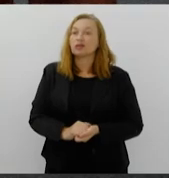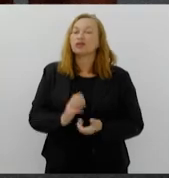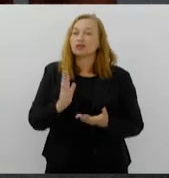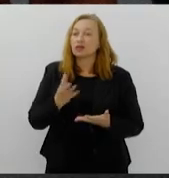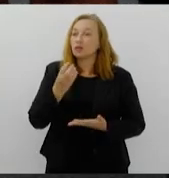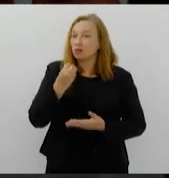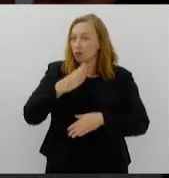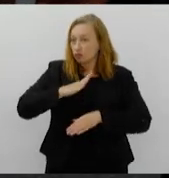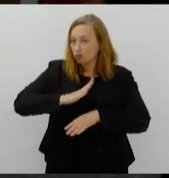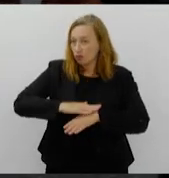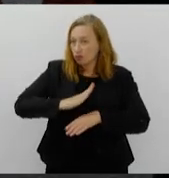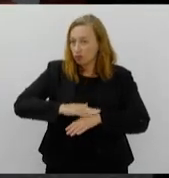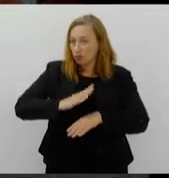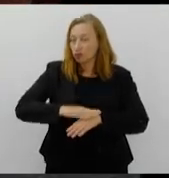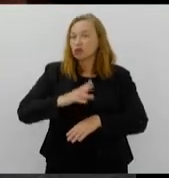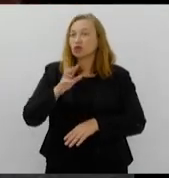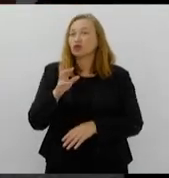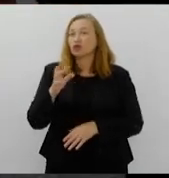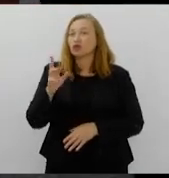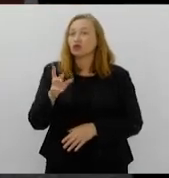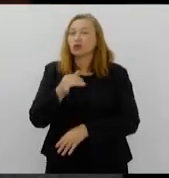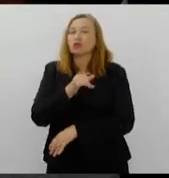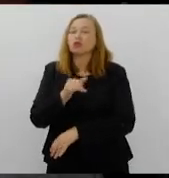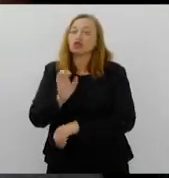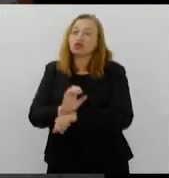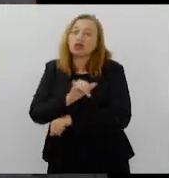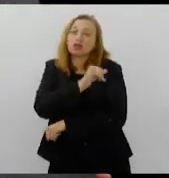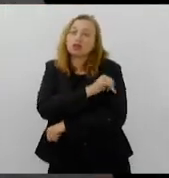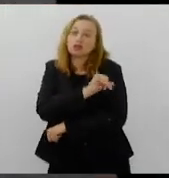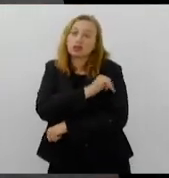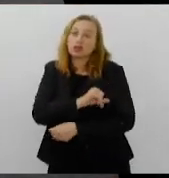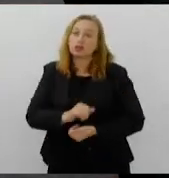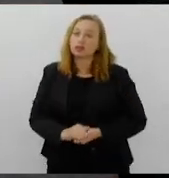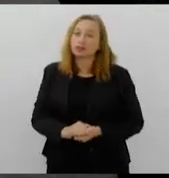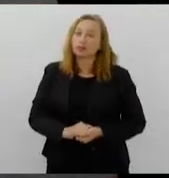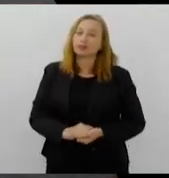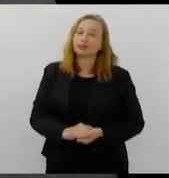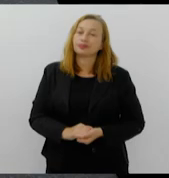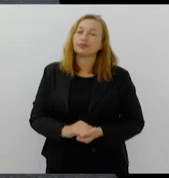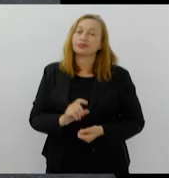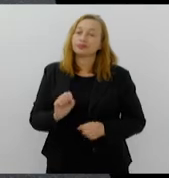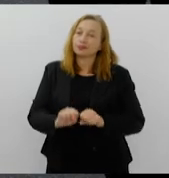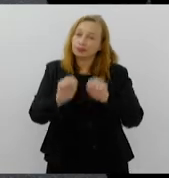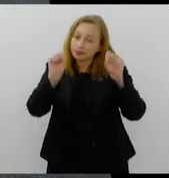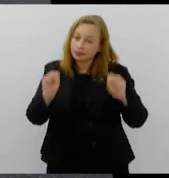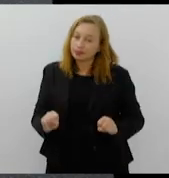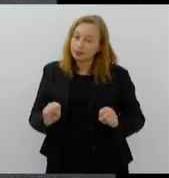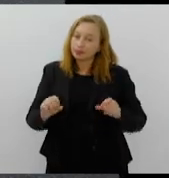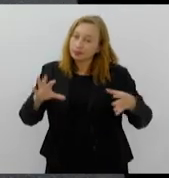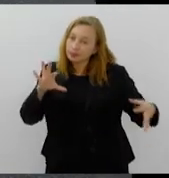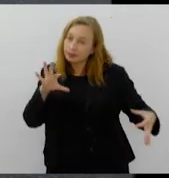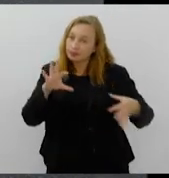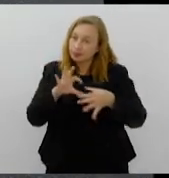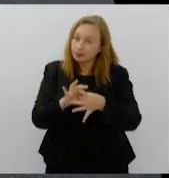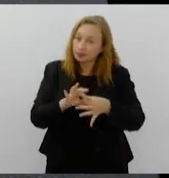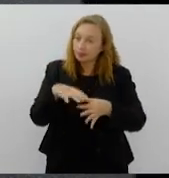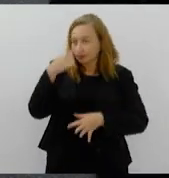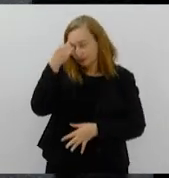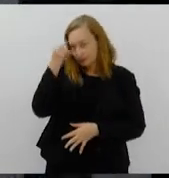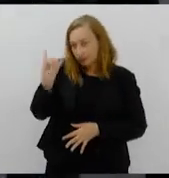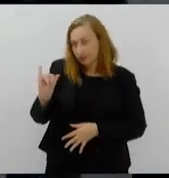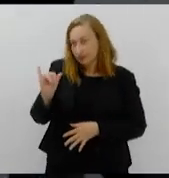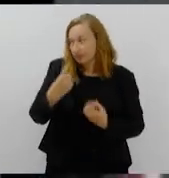boa hora do Rio, Estado do Rio de Janeiro, ter um sistema integrado de prevenção